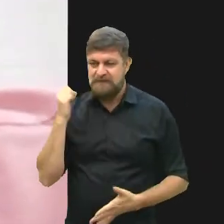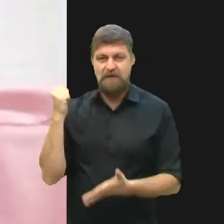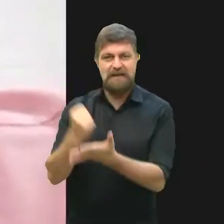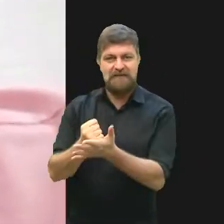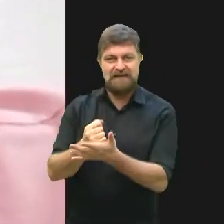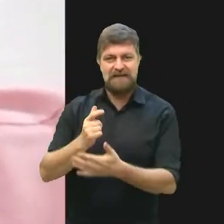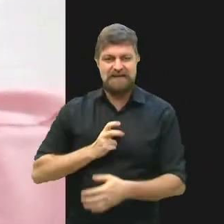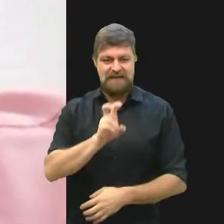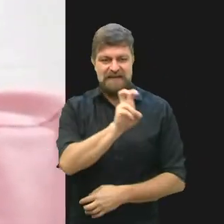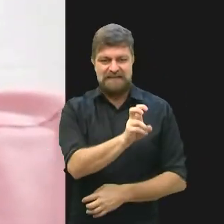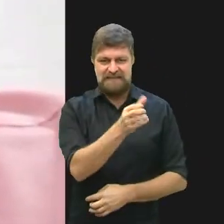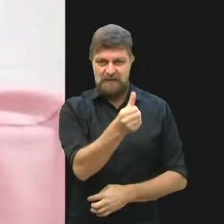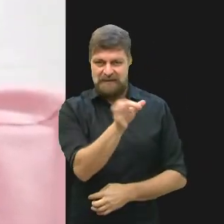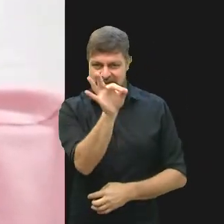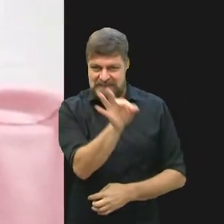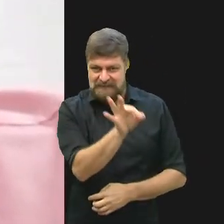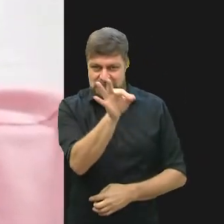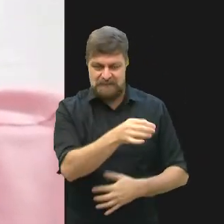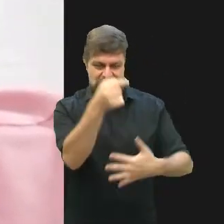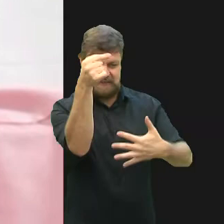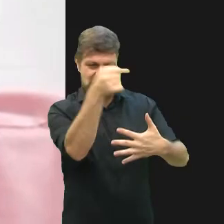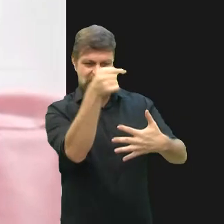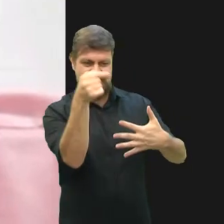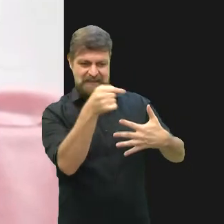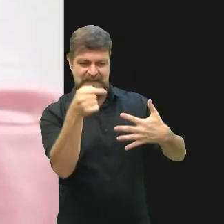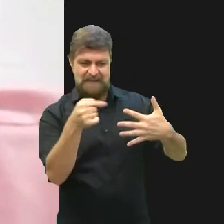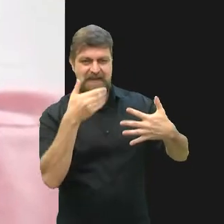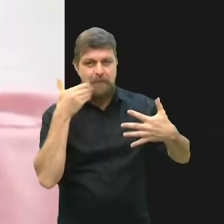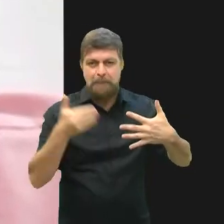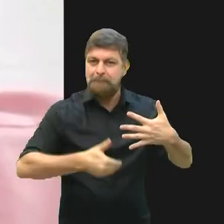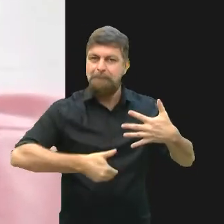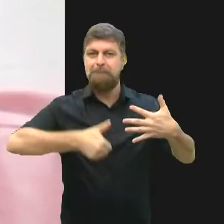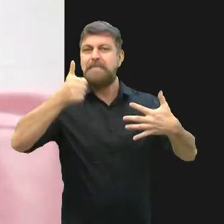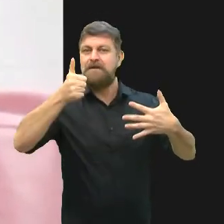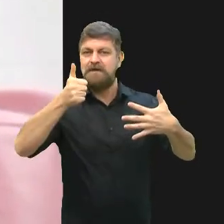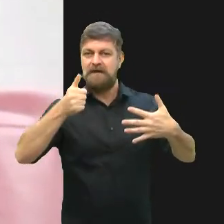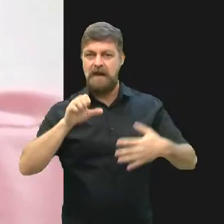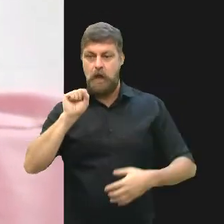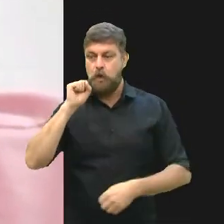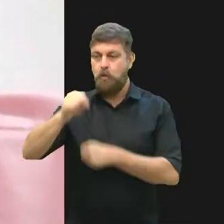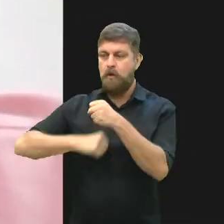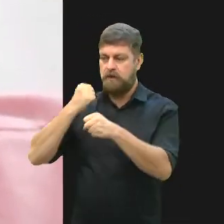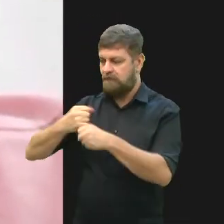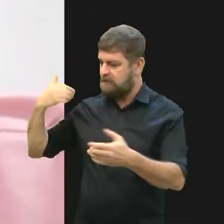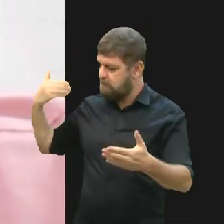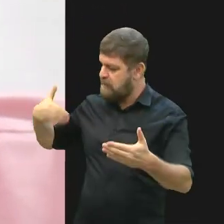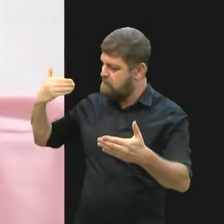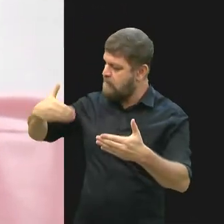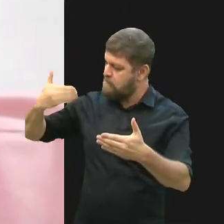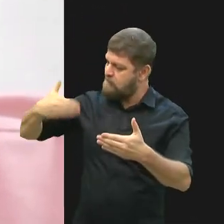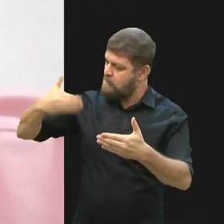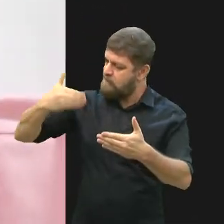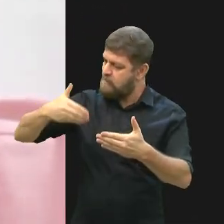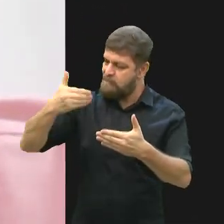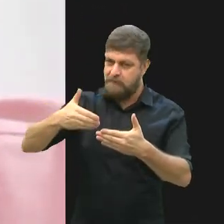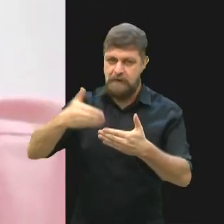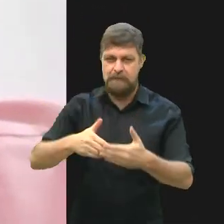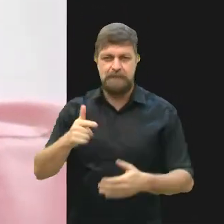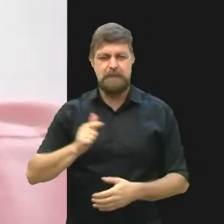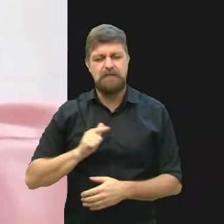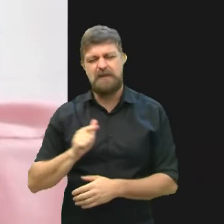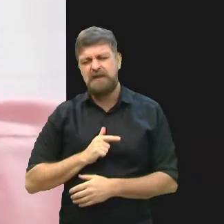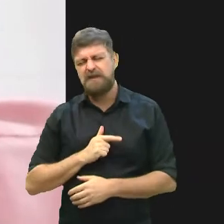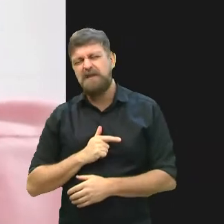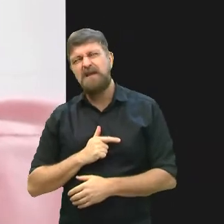aí 56% dos indicadores melhoraram nesses últimos 8 anos. E a gente tem apenas